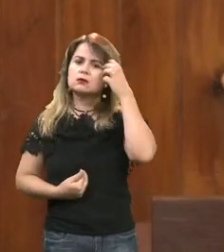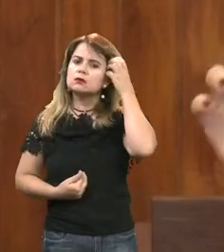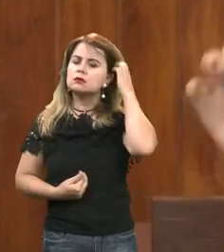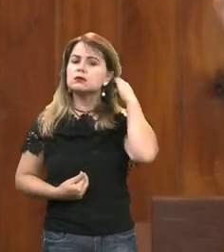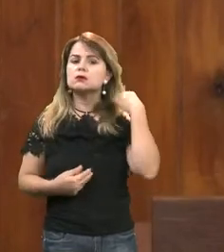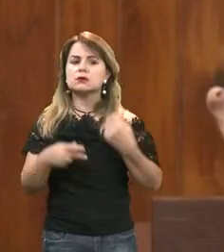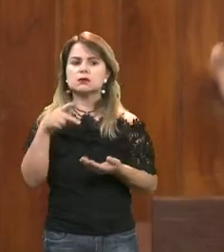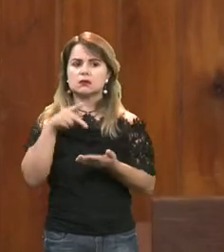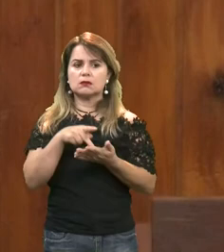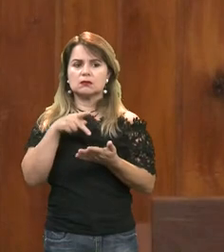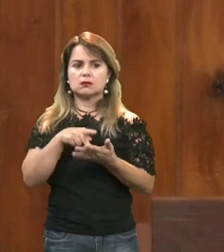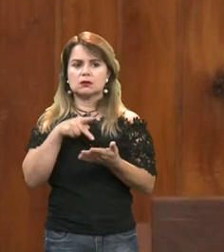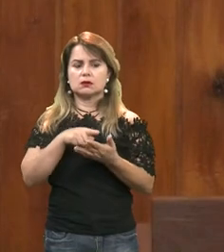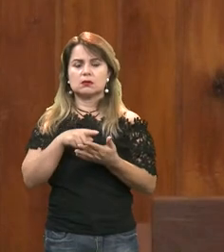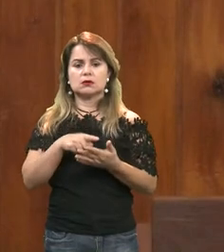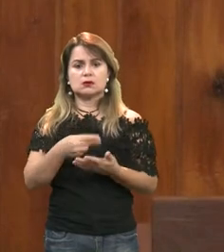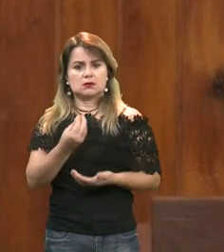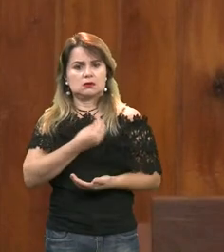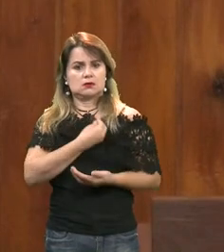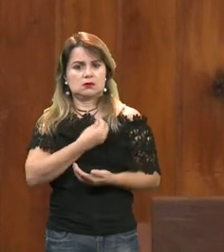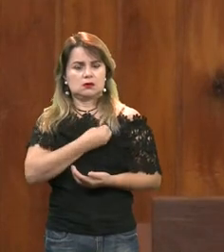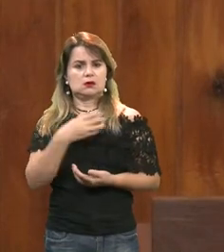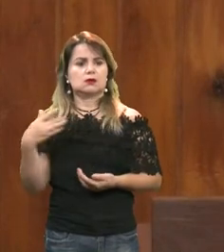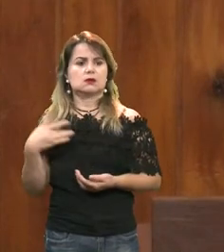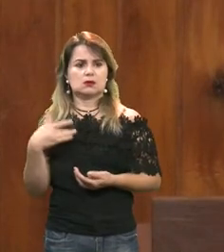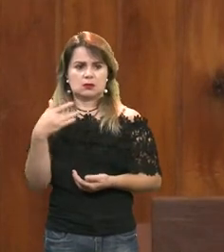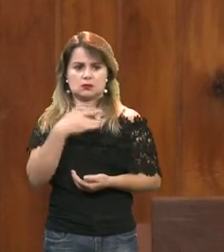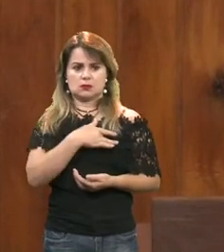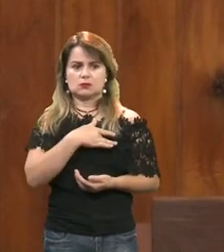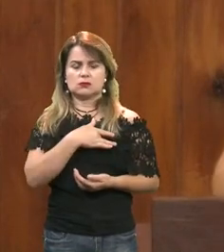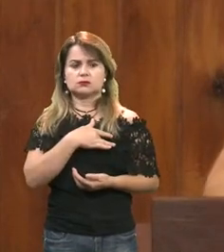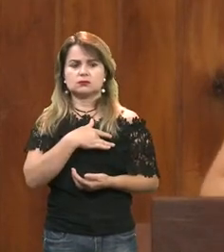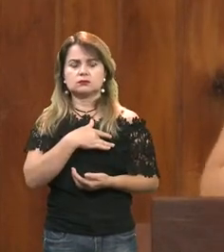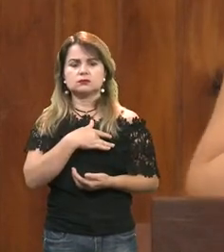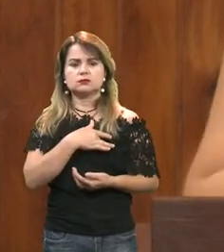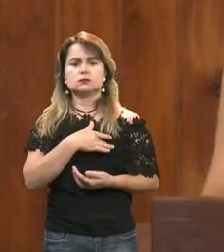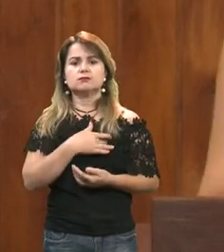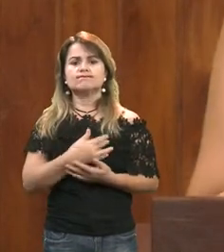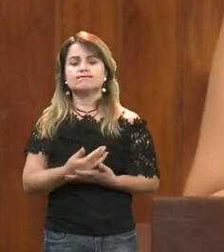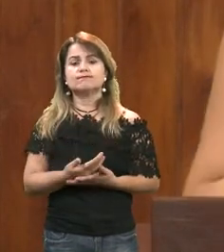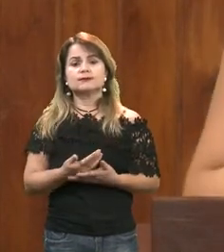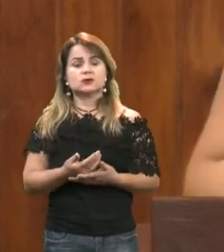A verdade é que a vida e a saúde, infelizmente, elas não